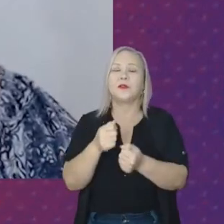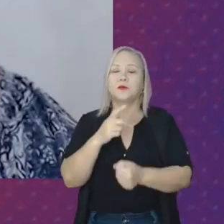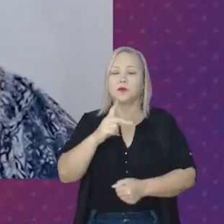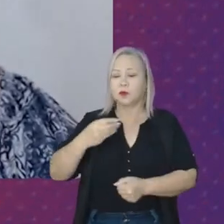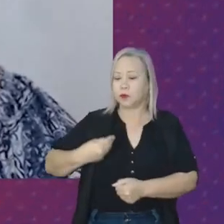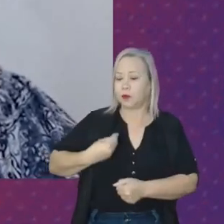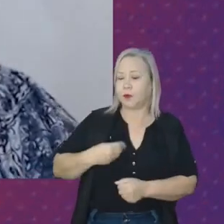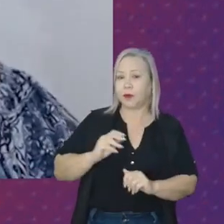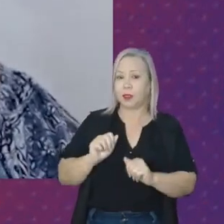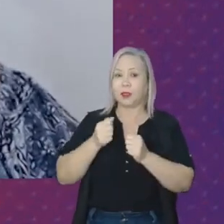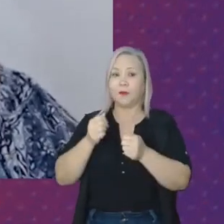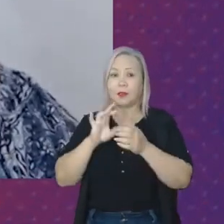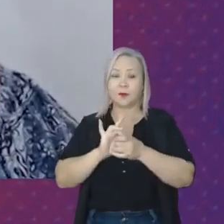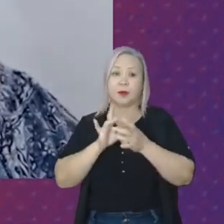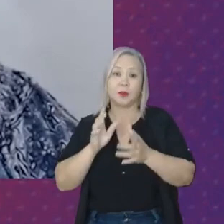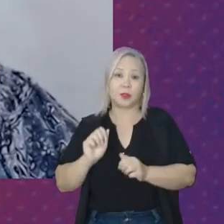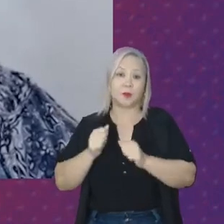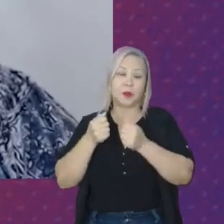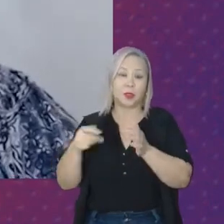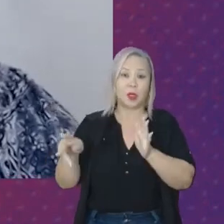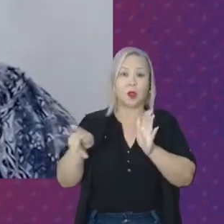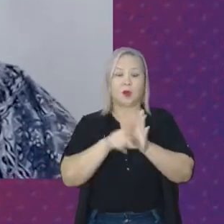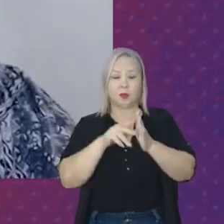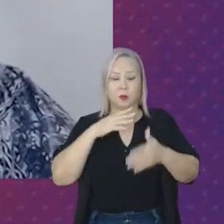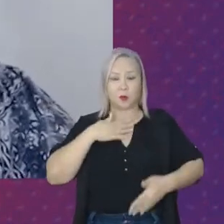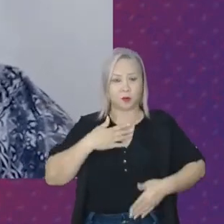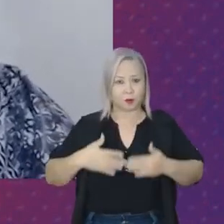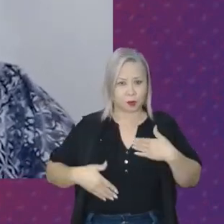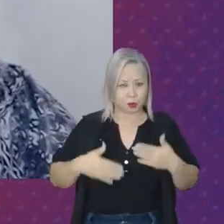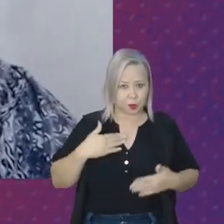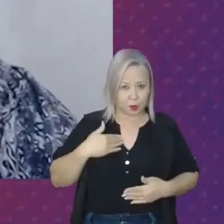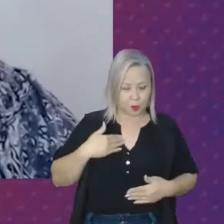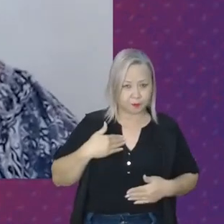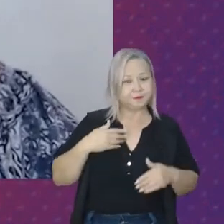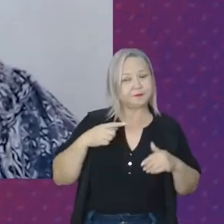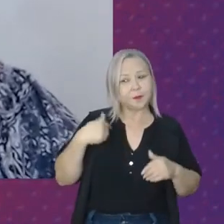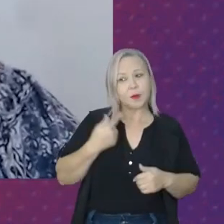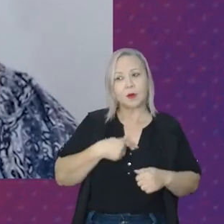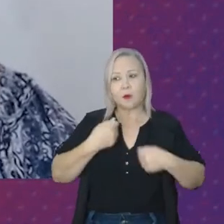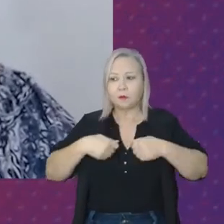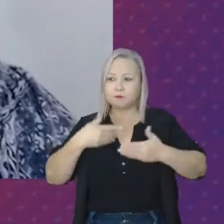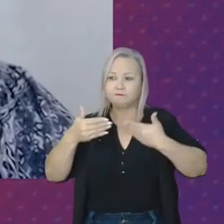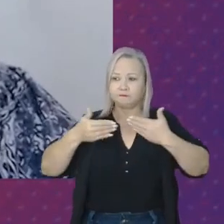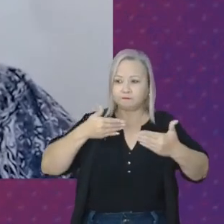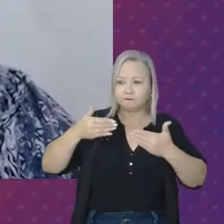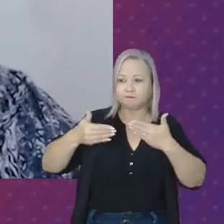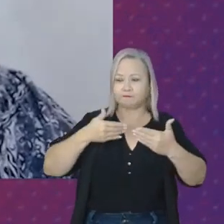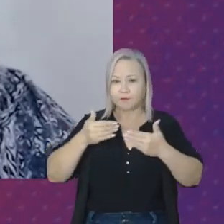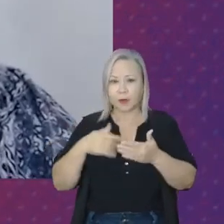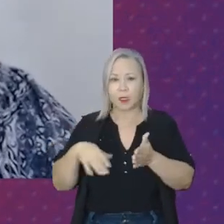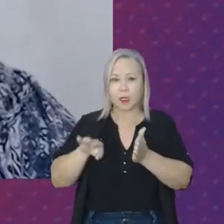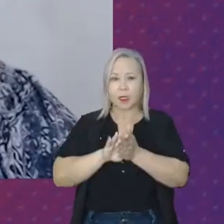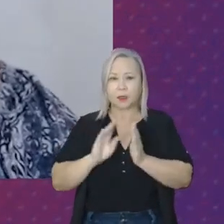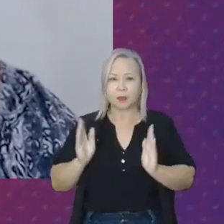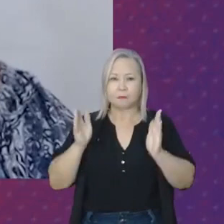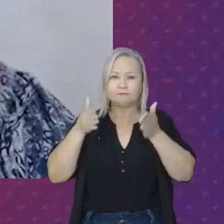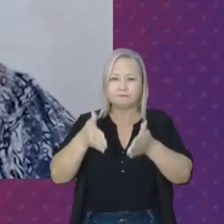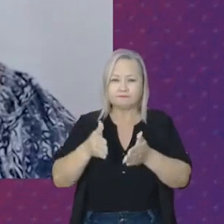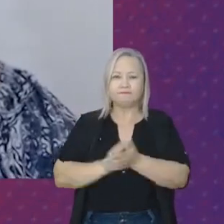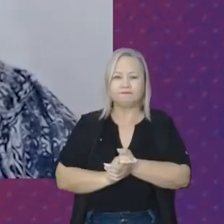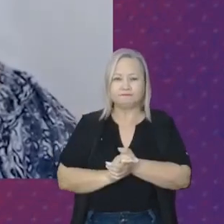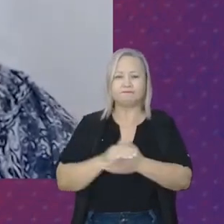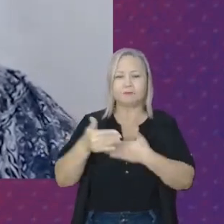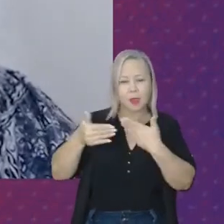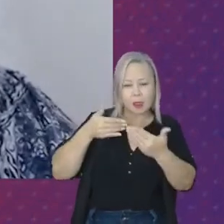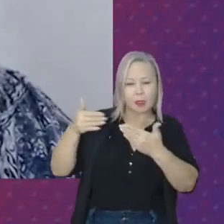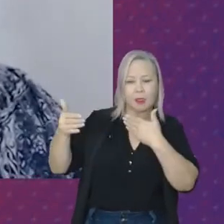em defesa da sua liberdade, em defesa do seu próprio corpo, né? Então, a gente precisa conversar, chegar lá na ponta e conversar com as